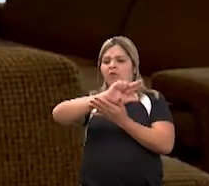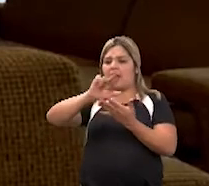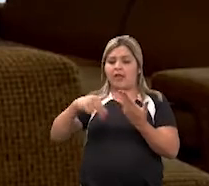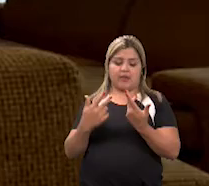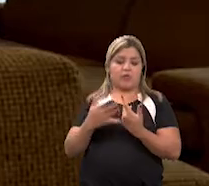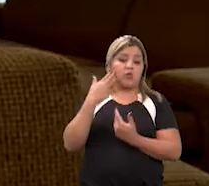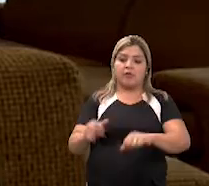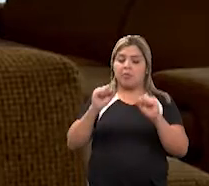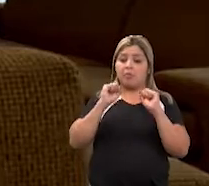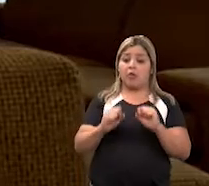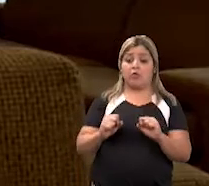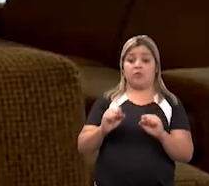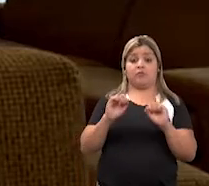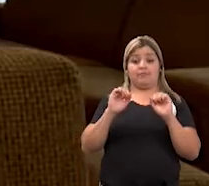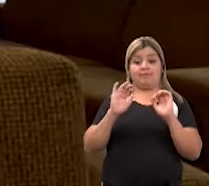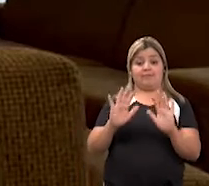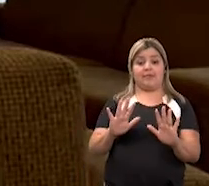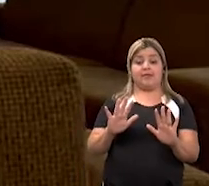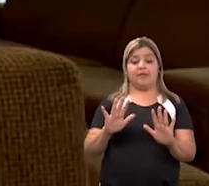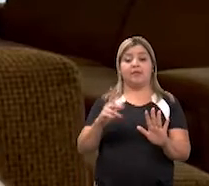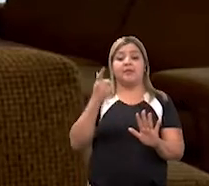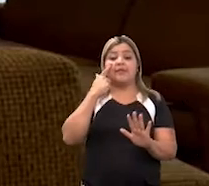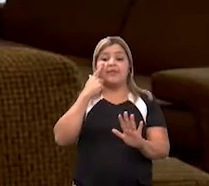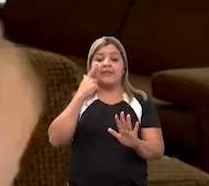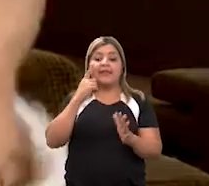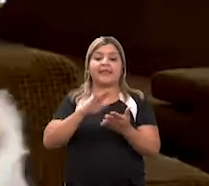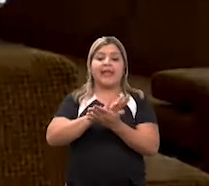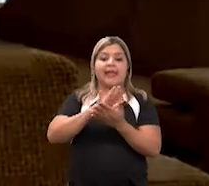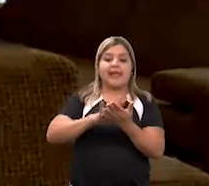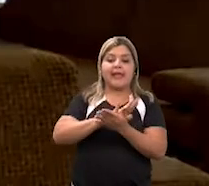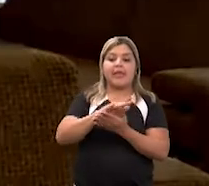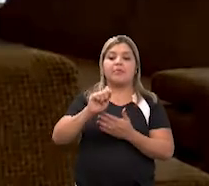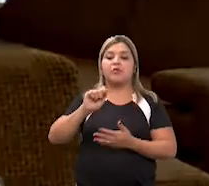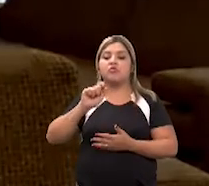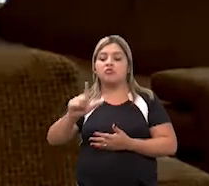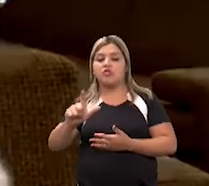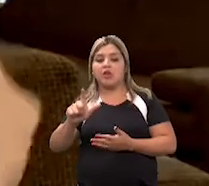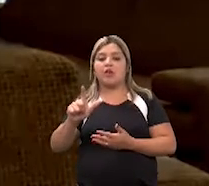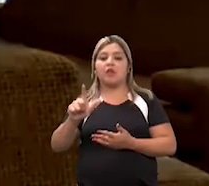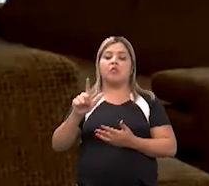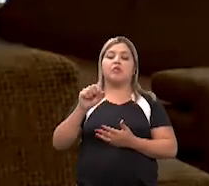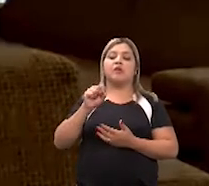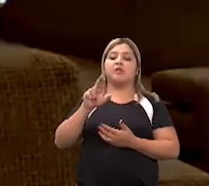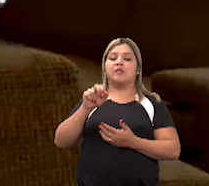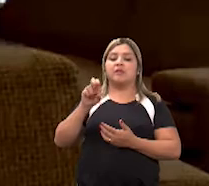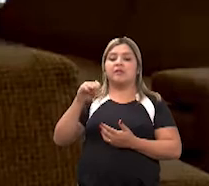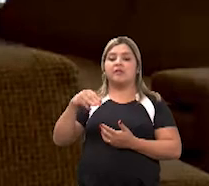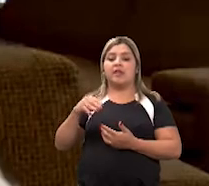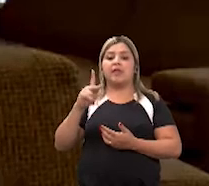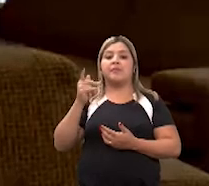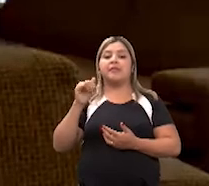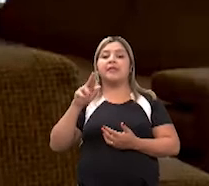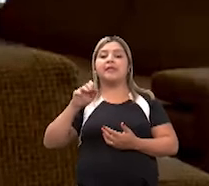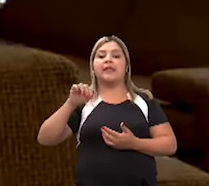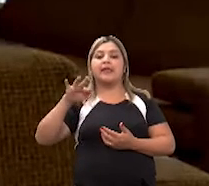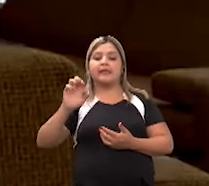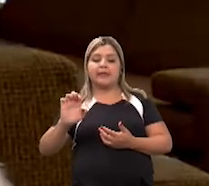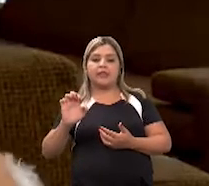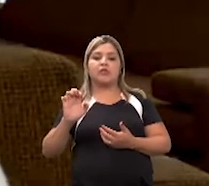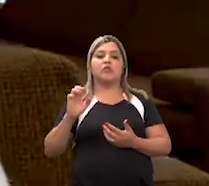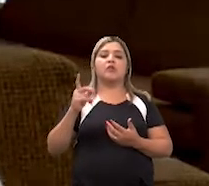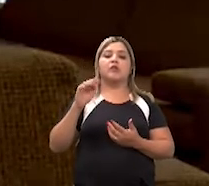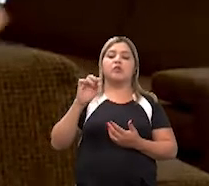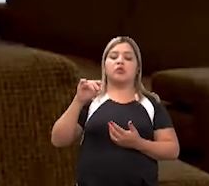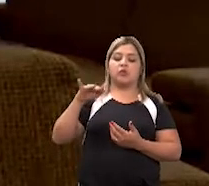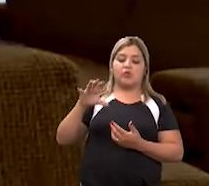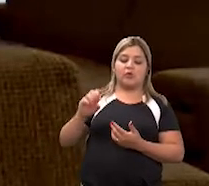olhar o veículo, basicamente, se é creme, se é gel, se é sérum, se está na forma de um hidratante, se está num tônico,